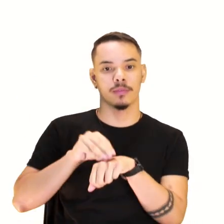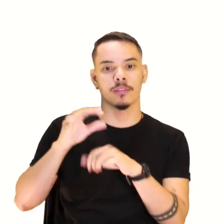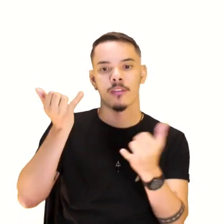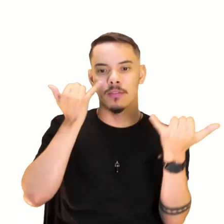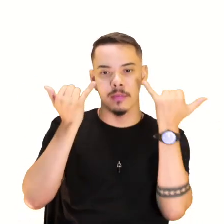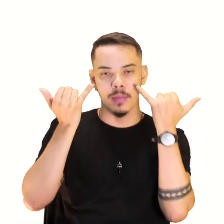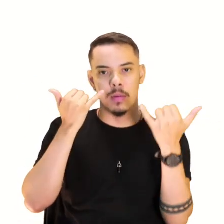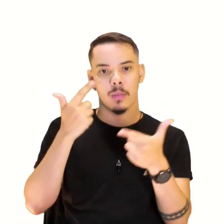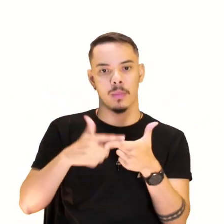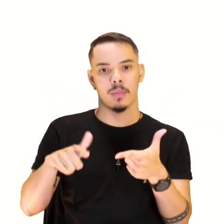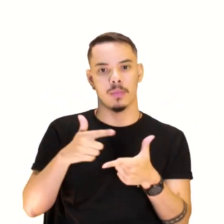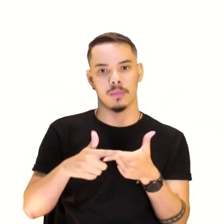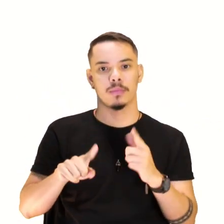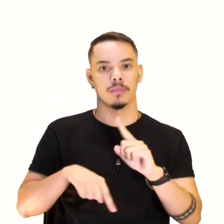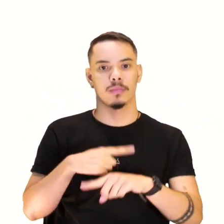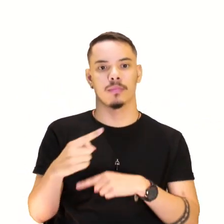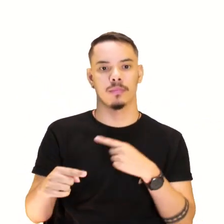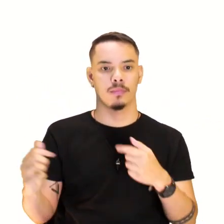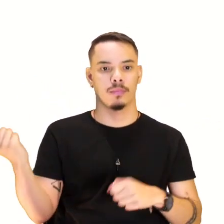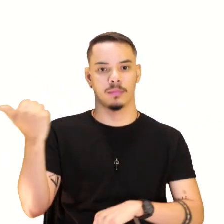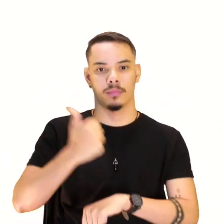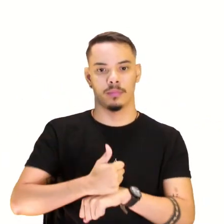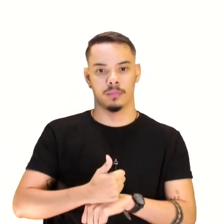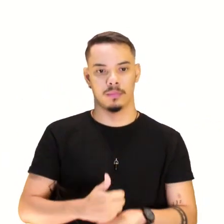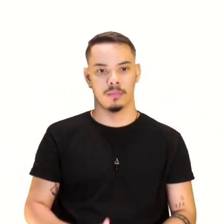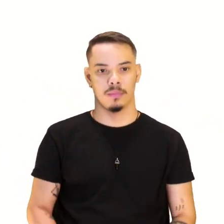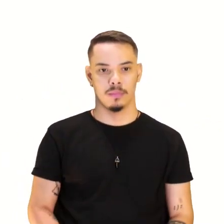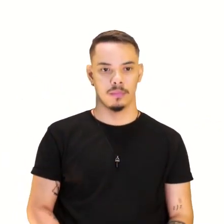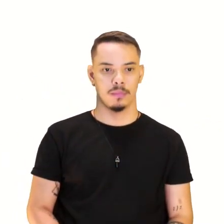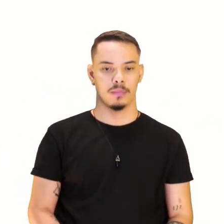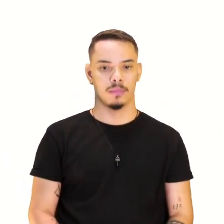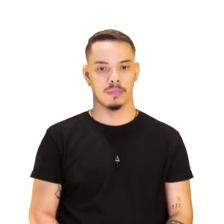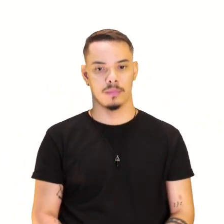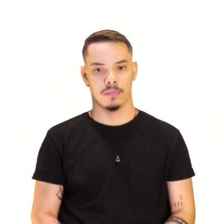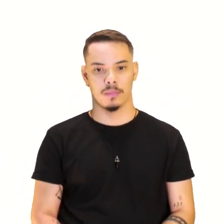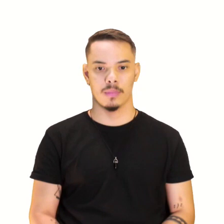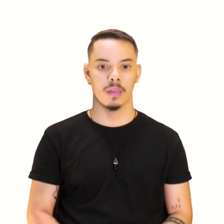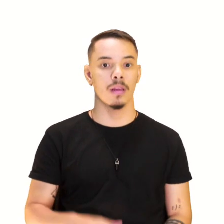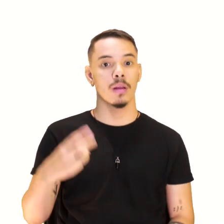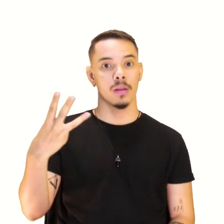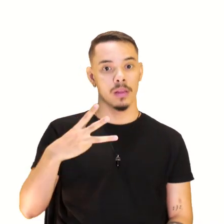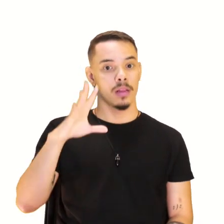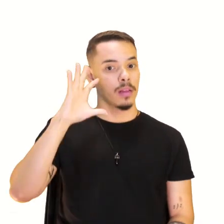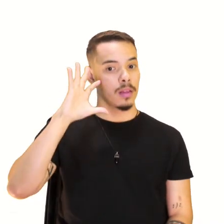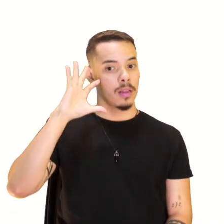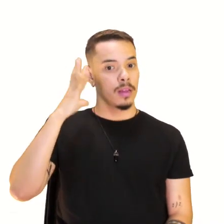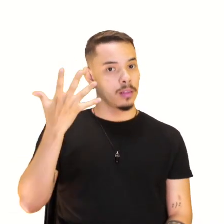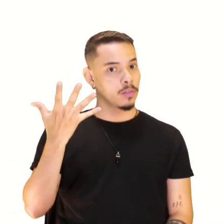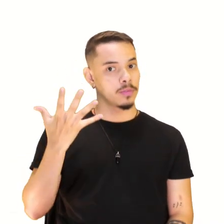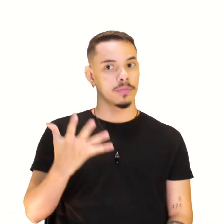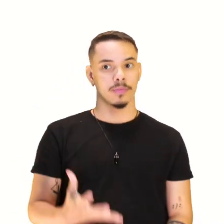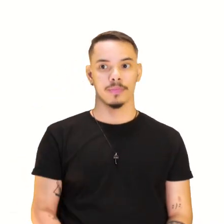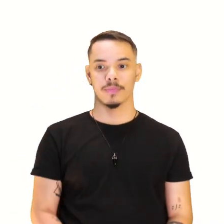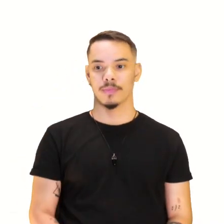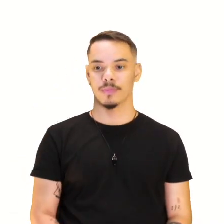problema. Depois, a gente substitui na equação. E o terceiro, resolver a